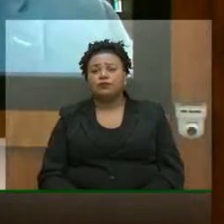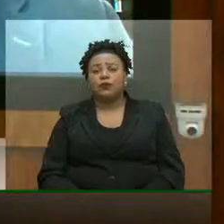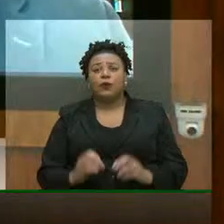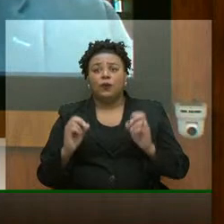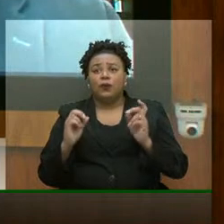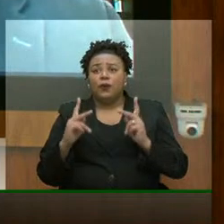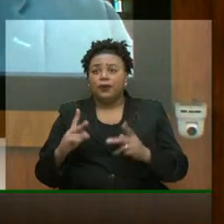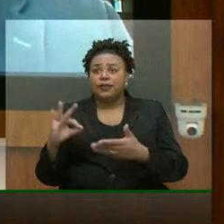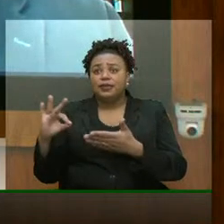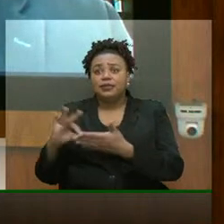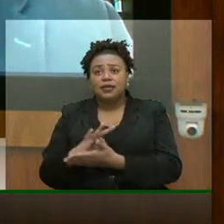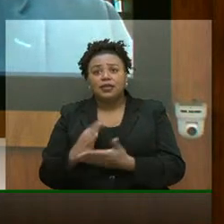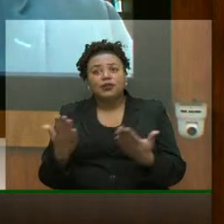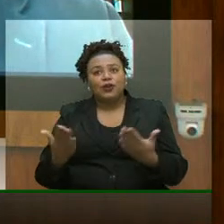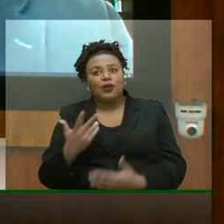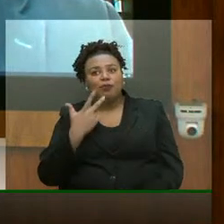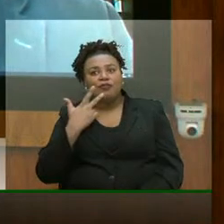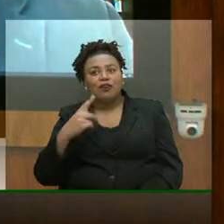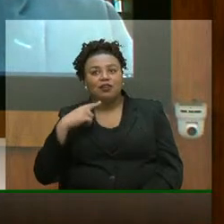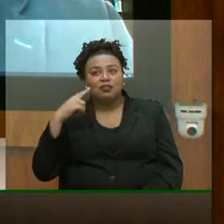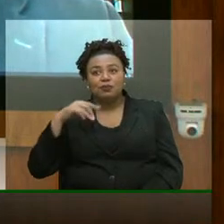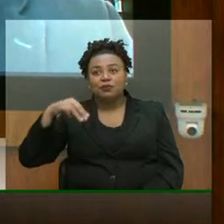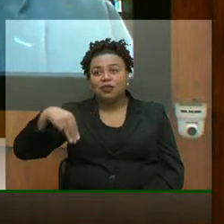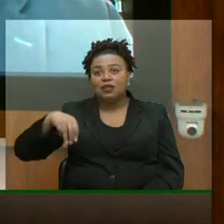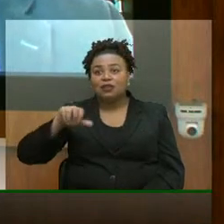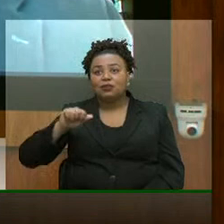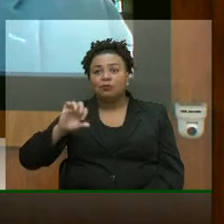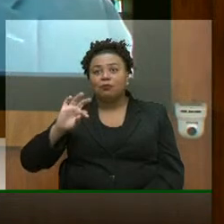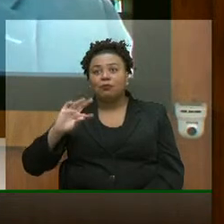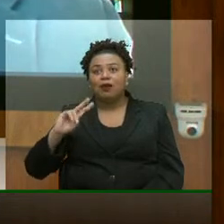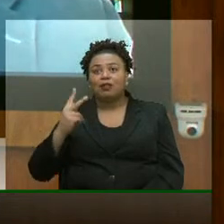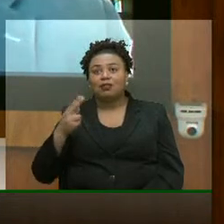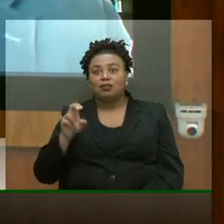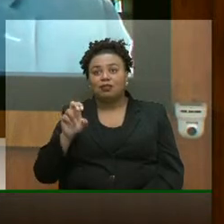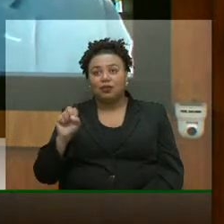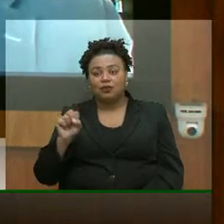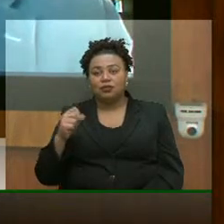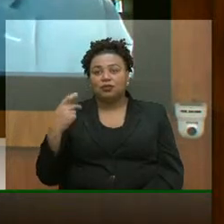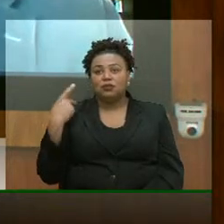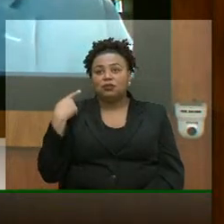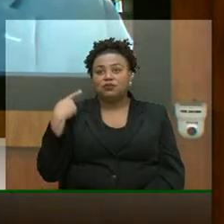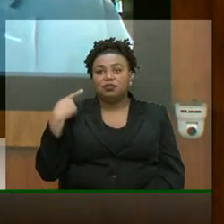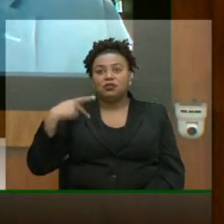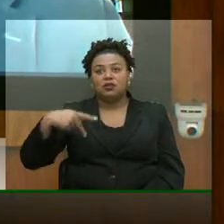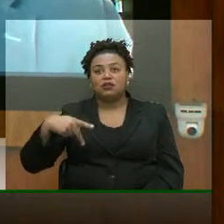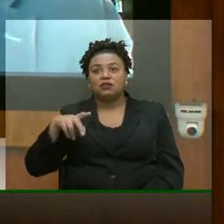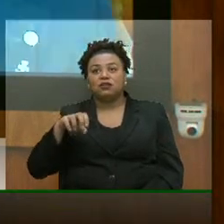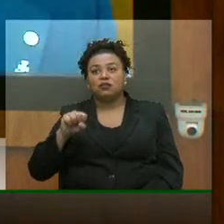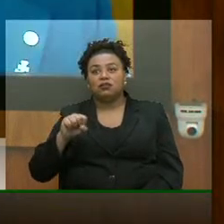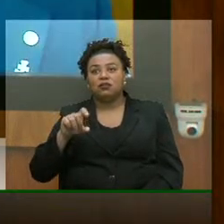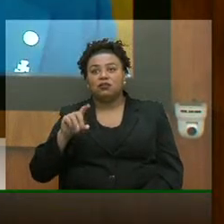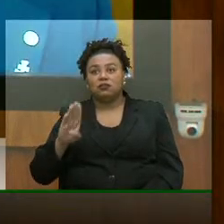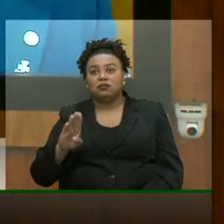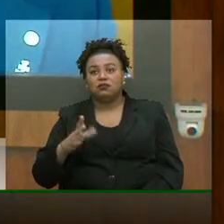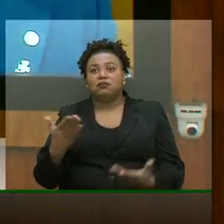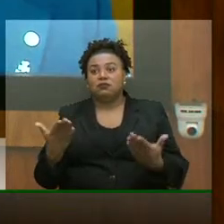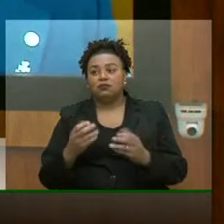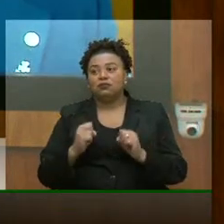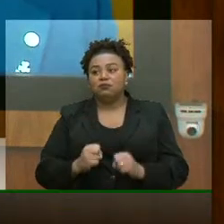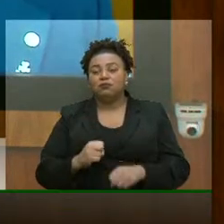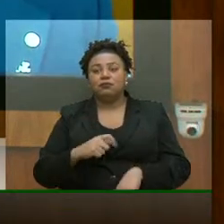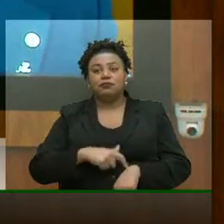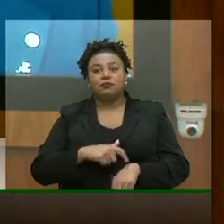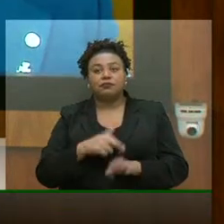Ok, escrito agora para encaminhar, deputado Matheus Vespe, pela bancada do PSDB. Com a palavra, pelo